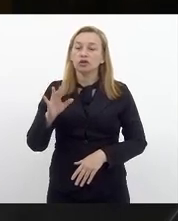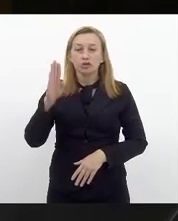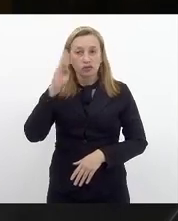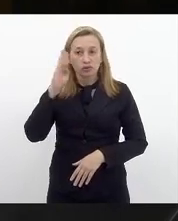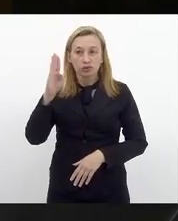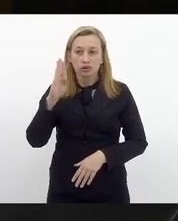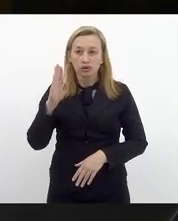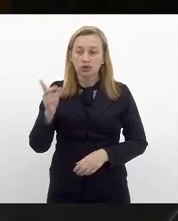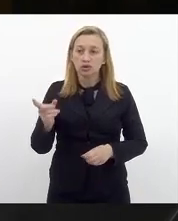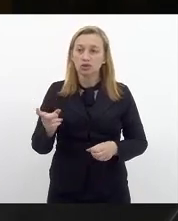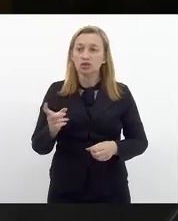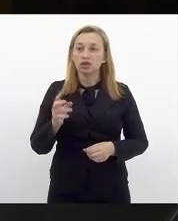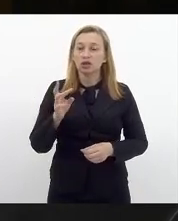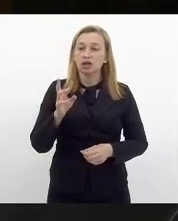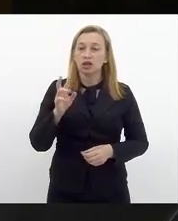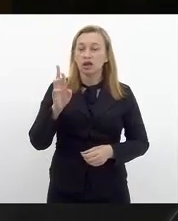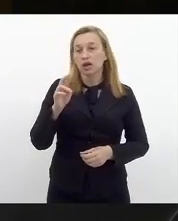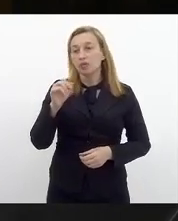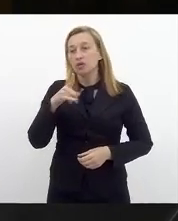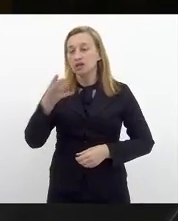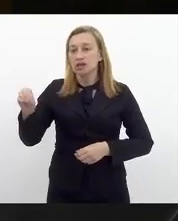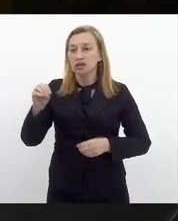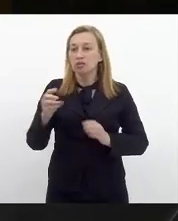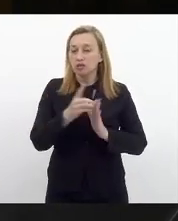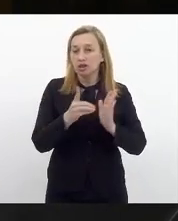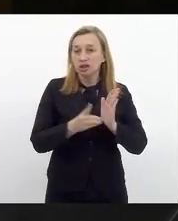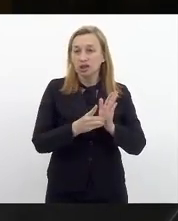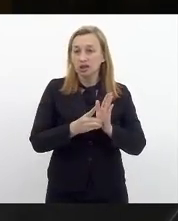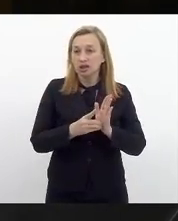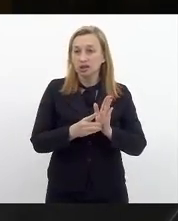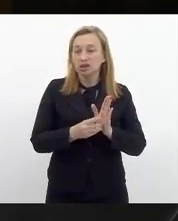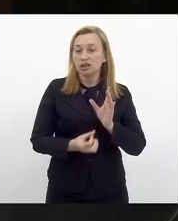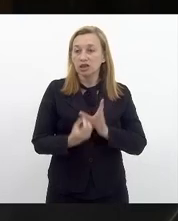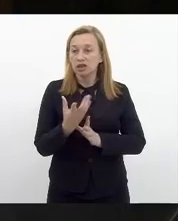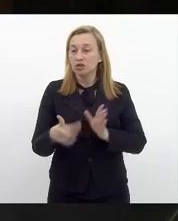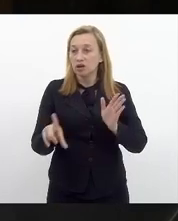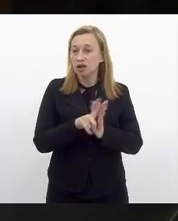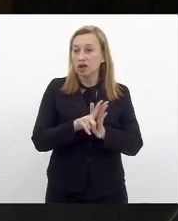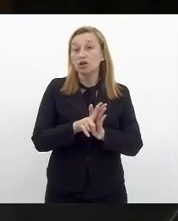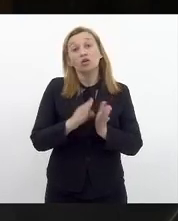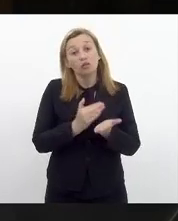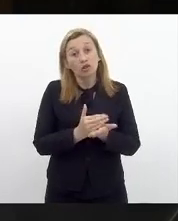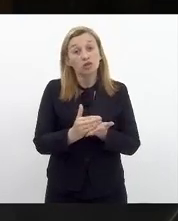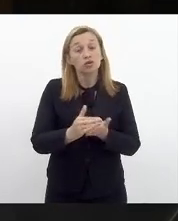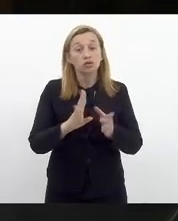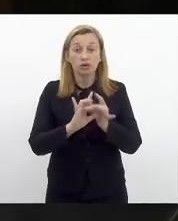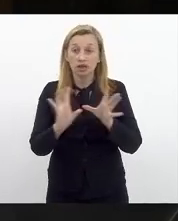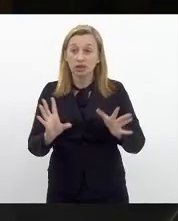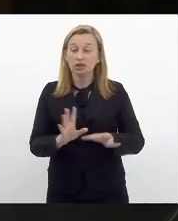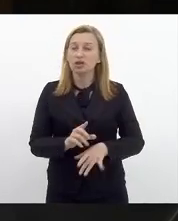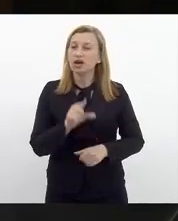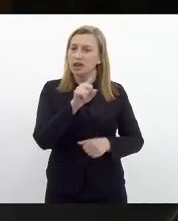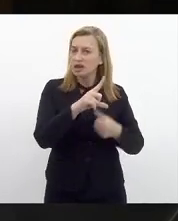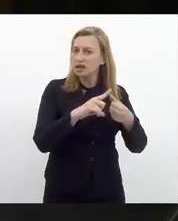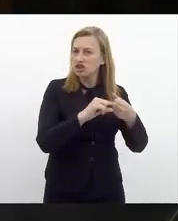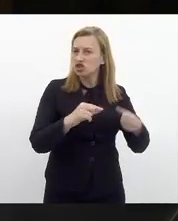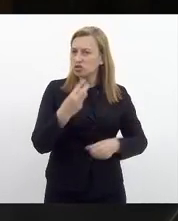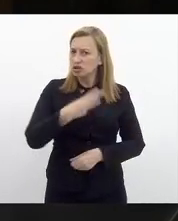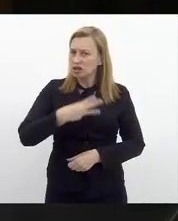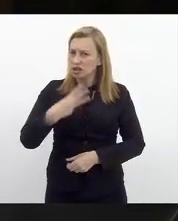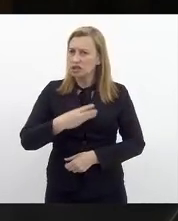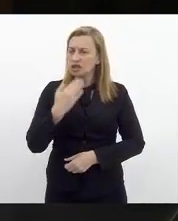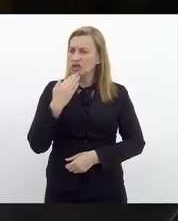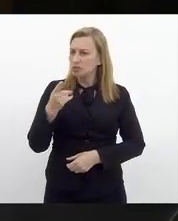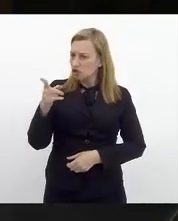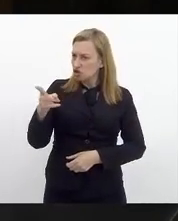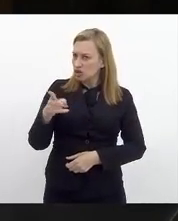fazer a reposição por decreto mas respaldado no Marley começou com autorizativo esse artigo 3º a